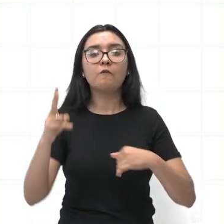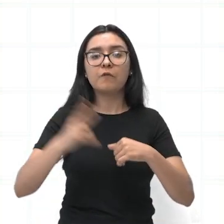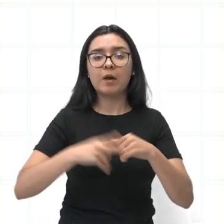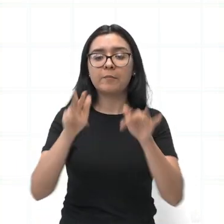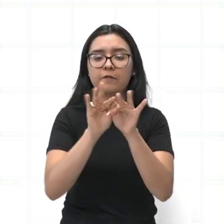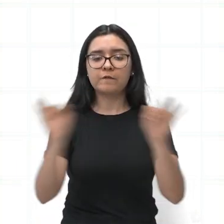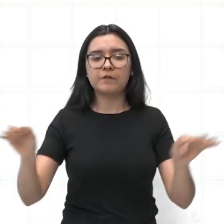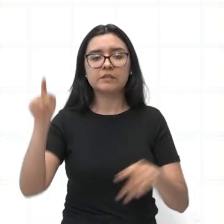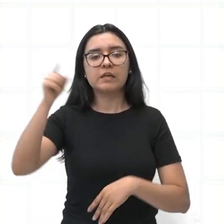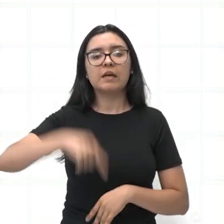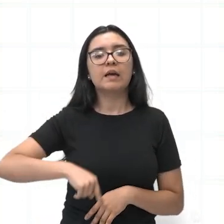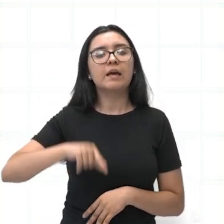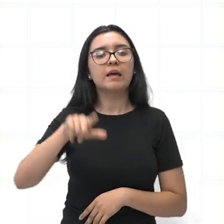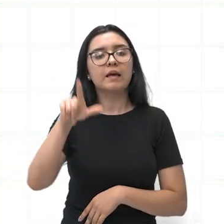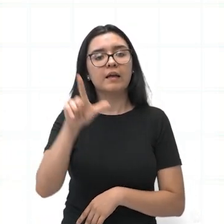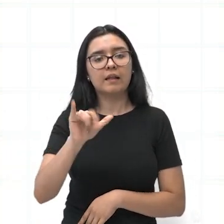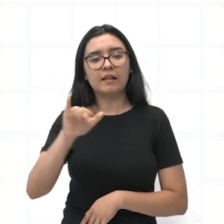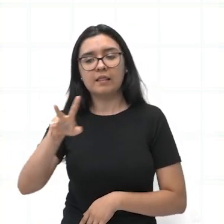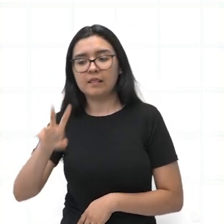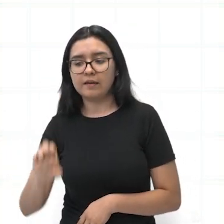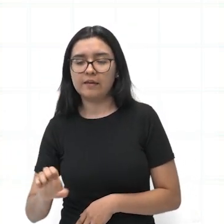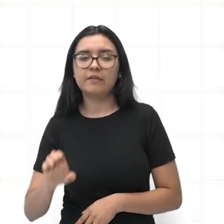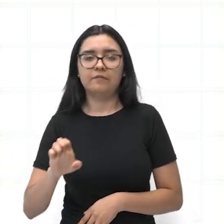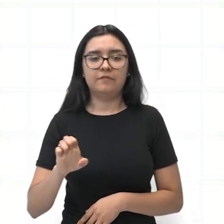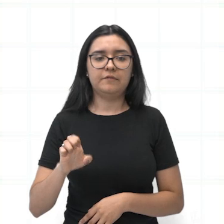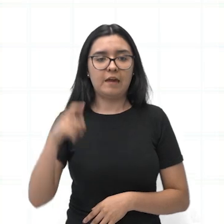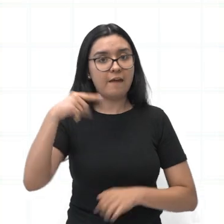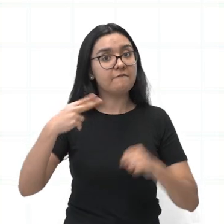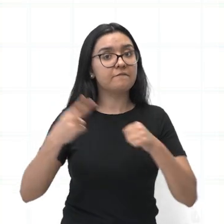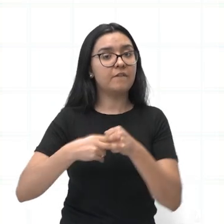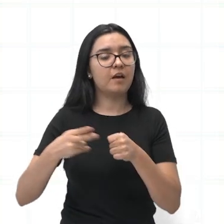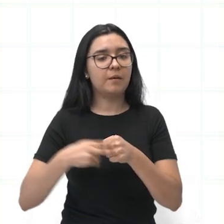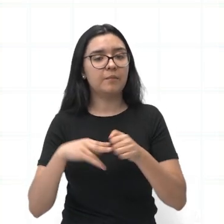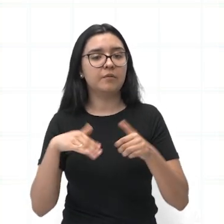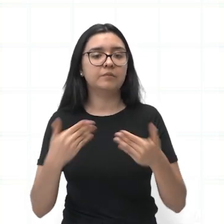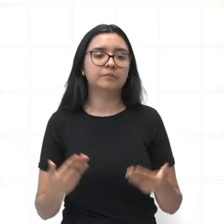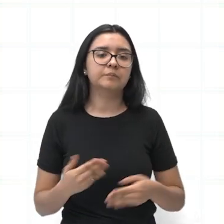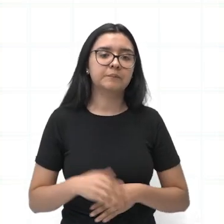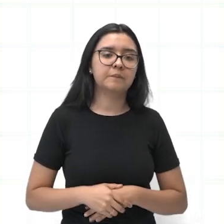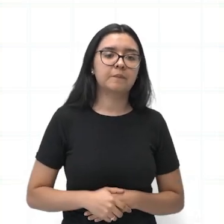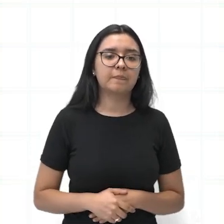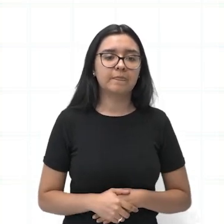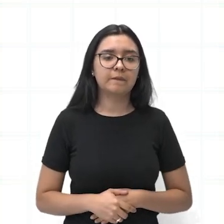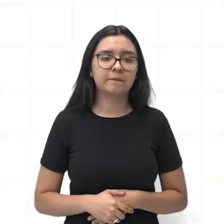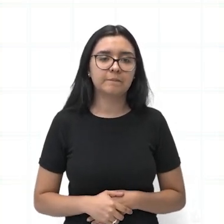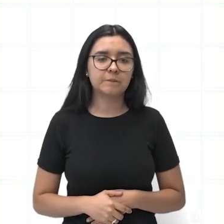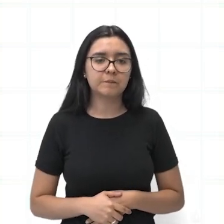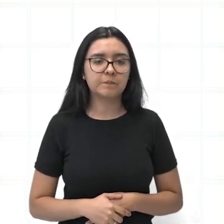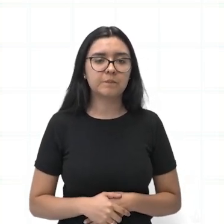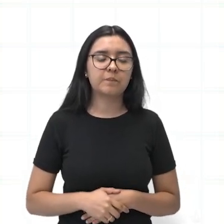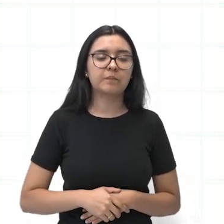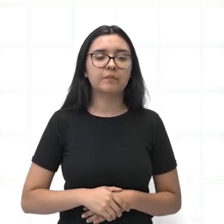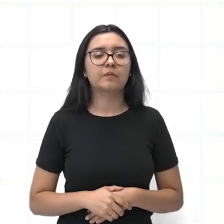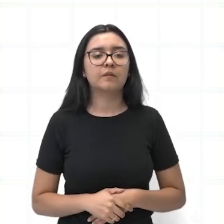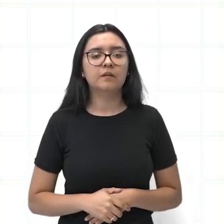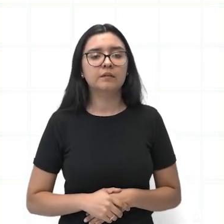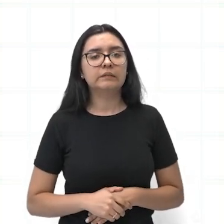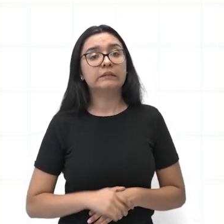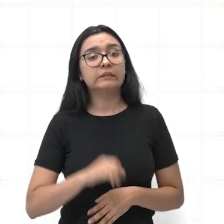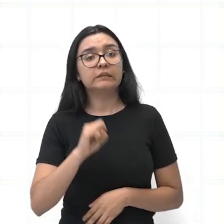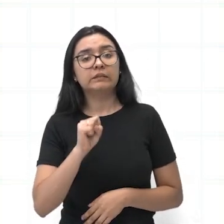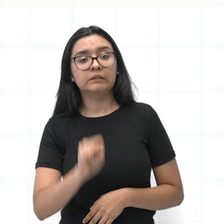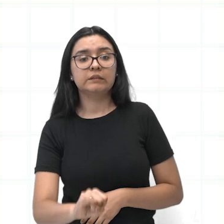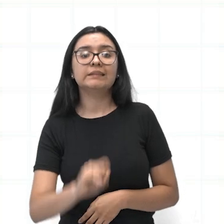É live. He lives. Eu conjugo o verbo quando for he, she, it. Para